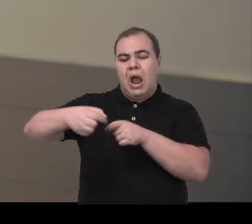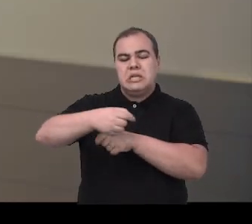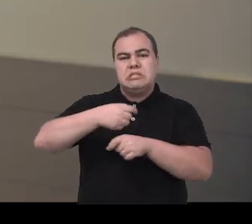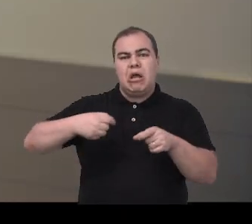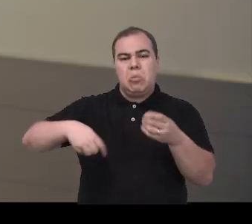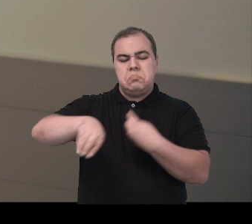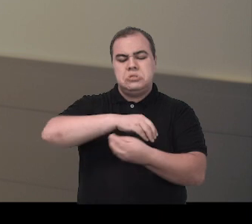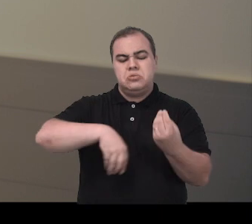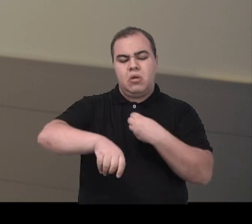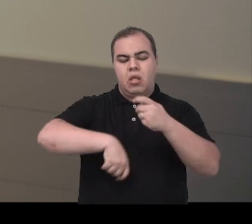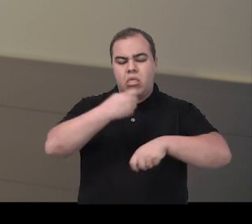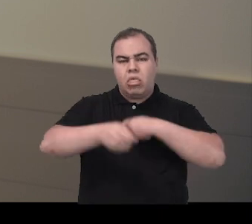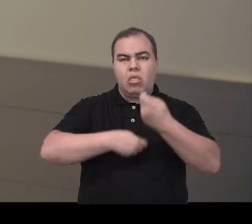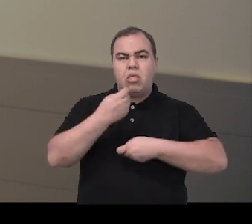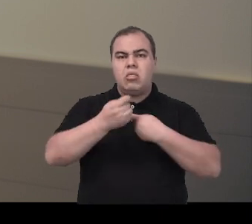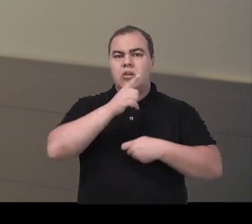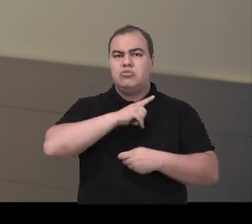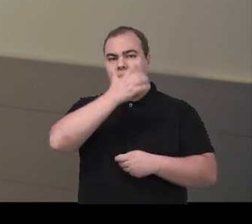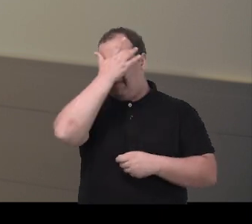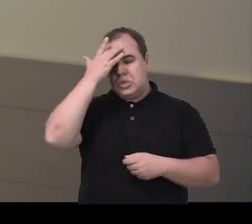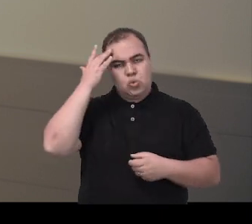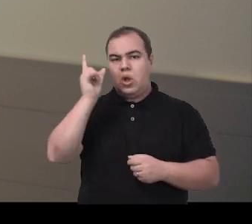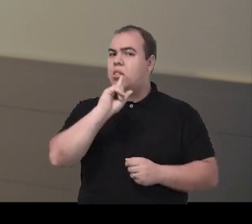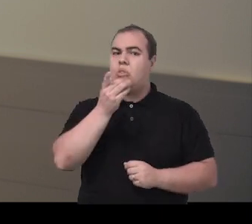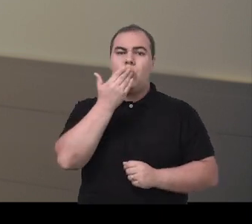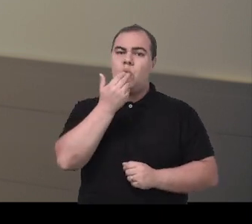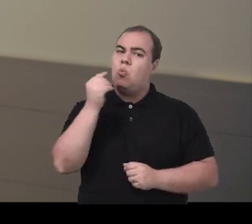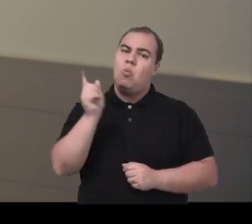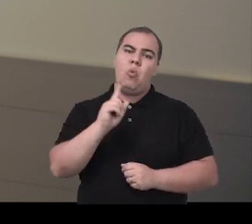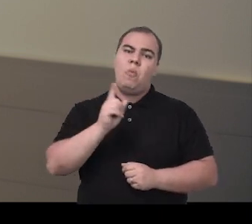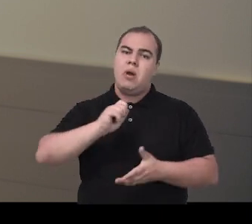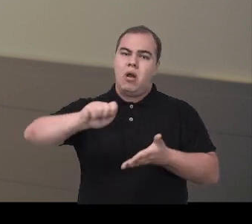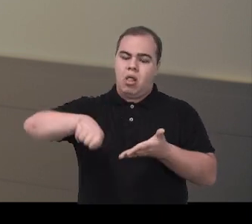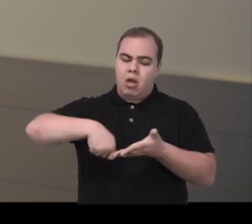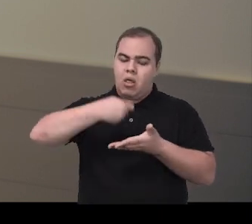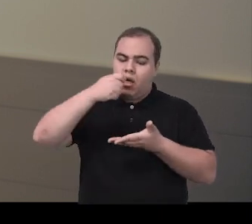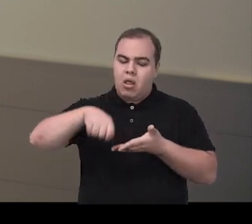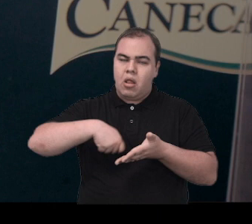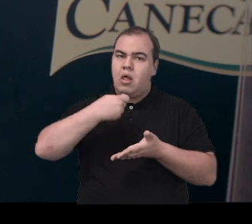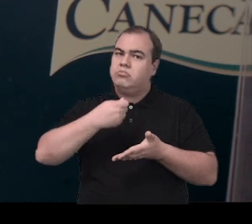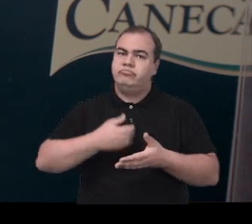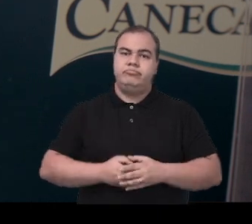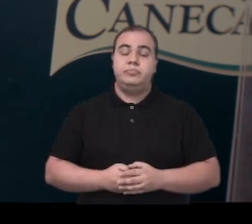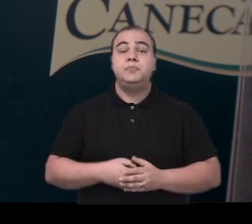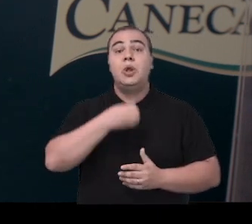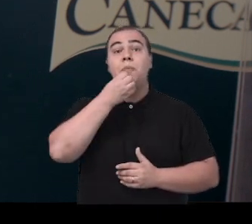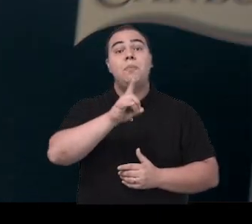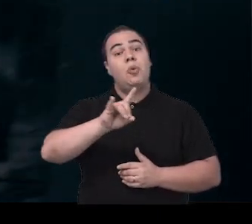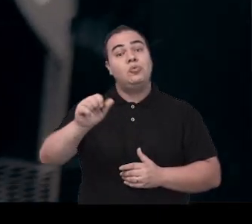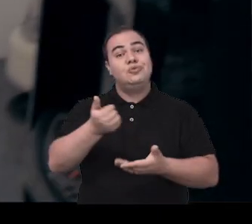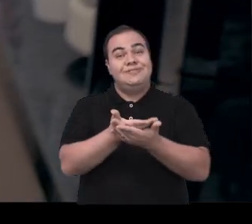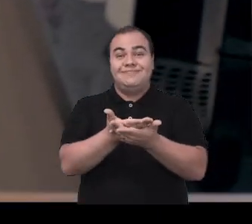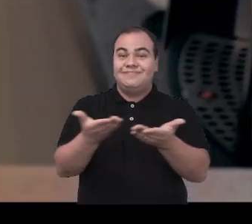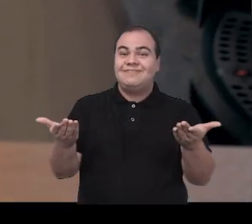fubá para todo mundo. Tinha pacientes que não comiam com talher, né? Bom dia, senhores